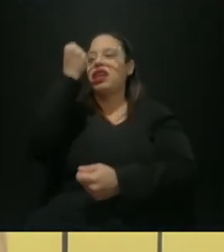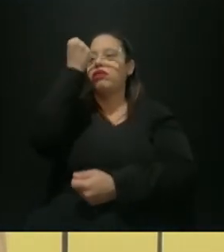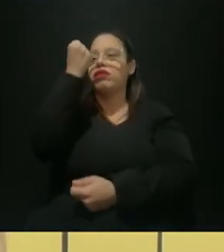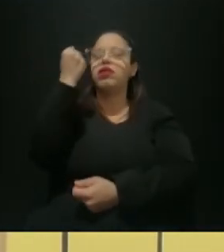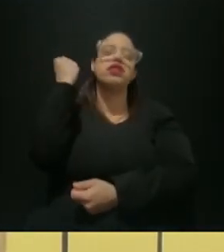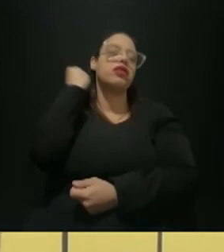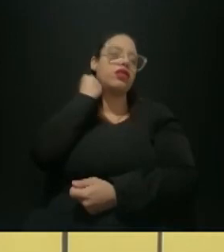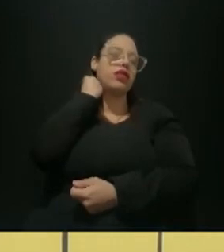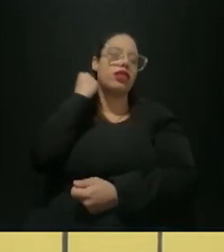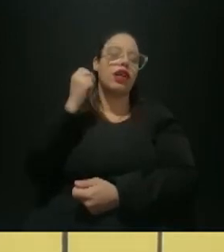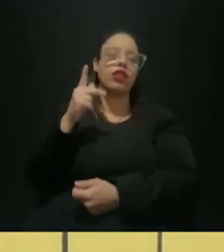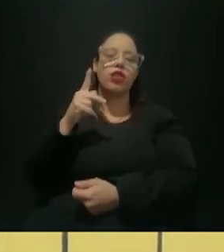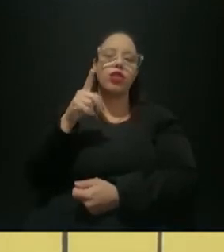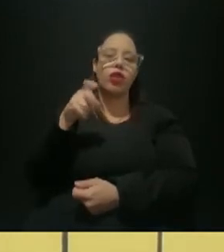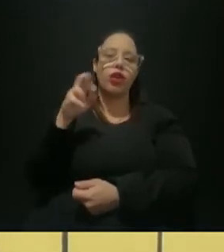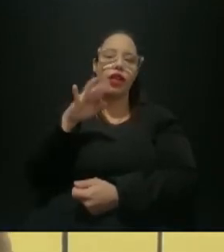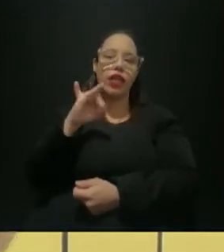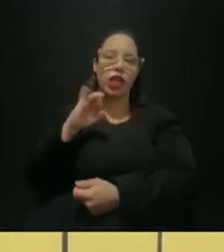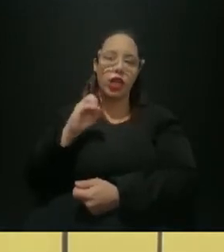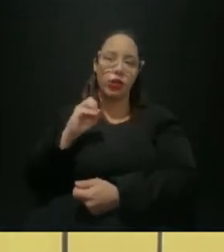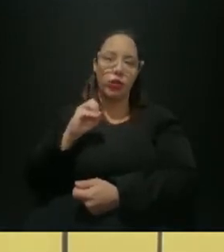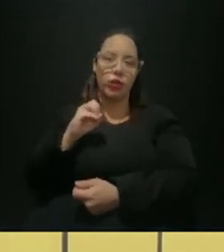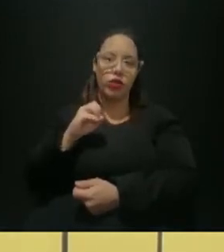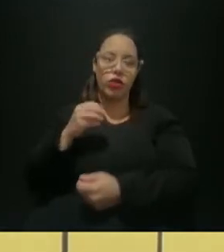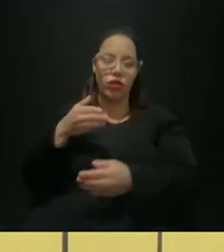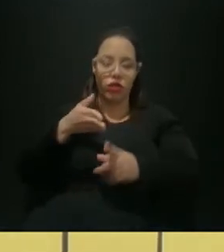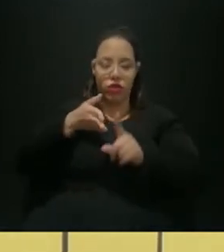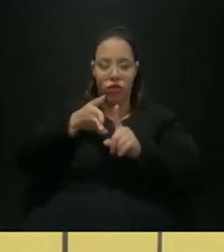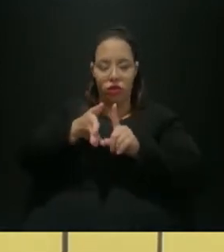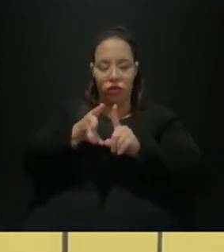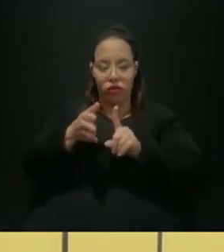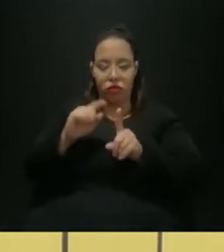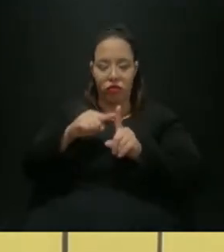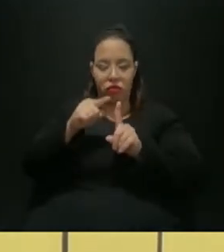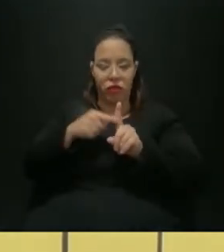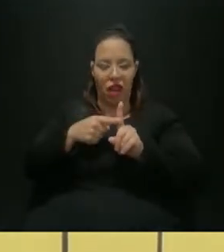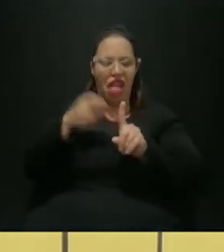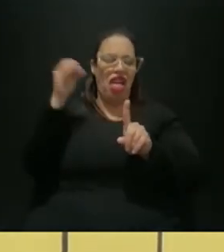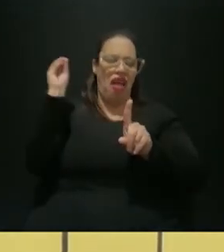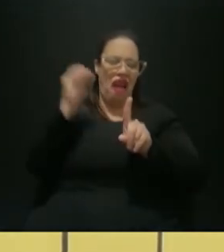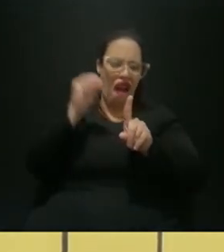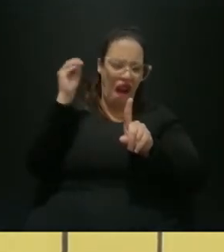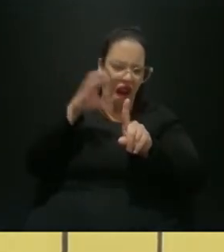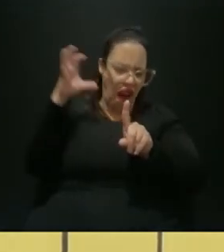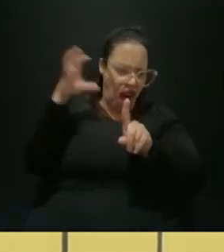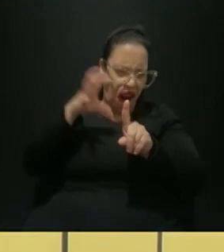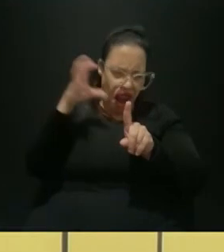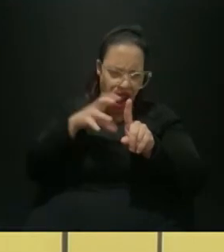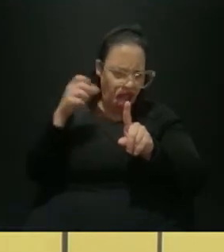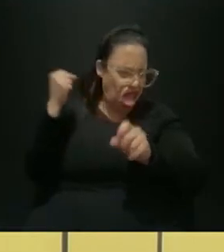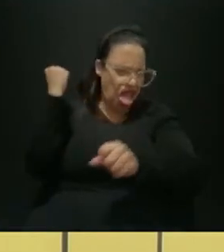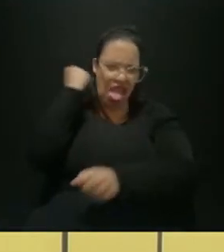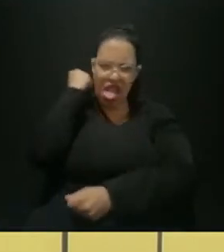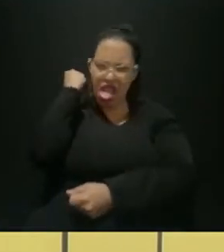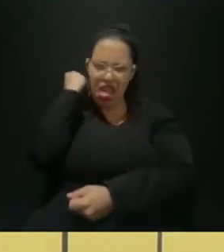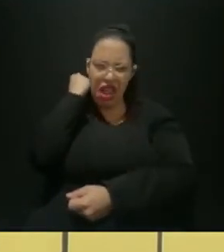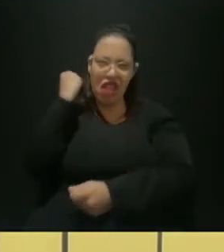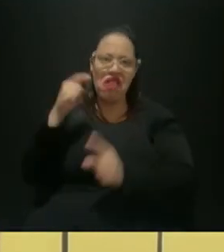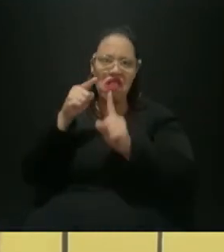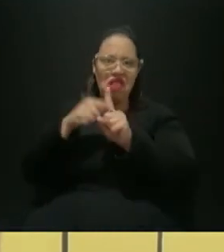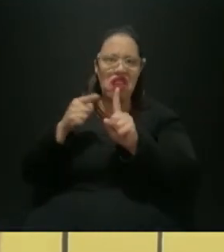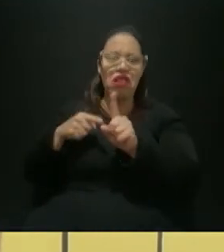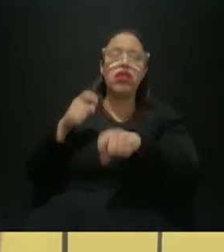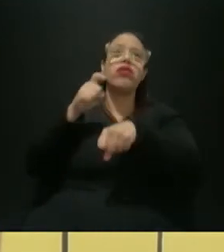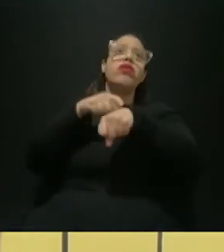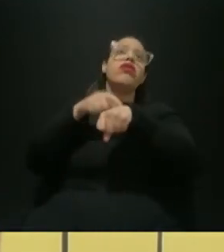Então são crianças de intraútero, uma mãe maltratada, sofrida, estressada durante a gravidez já pode